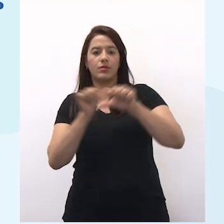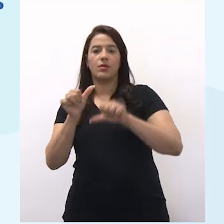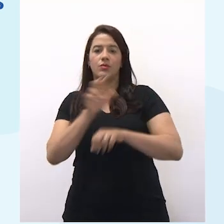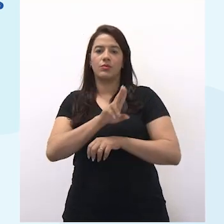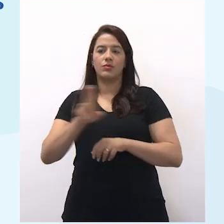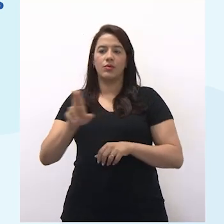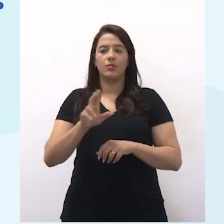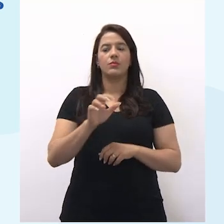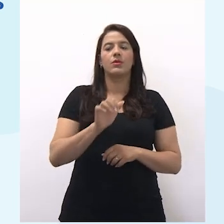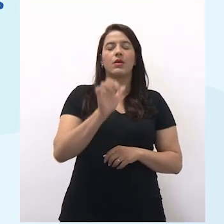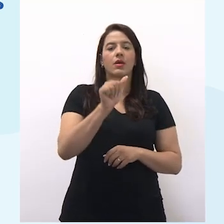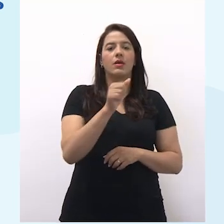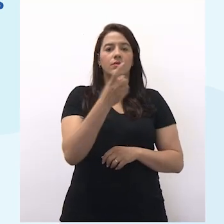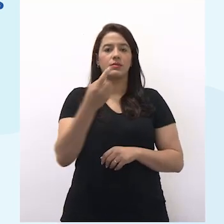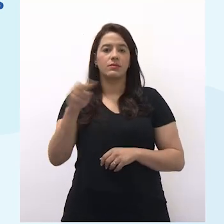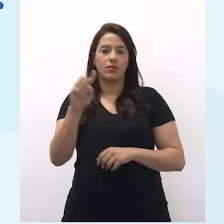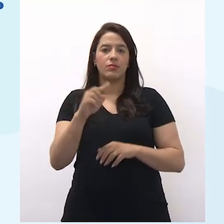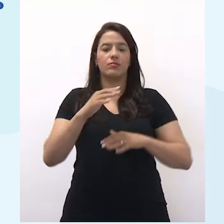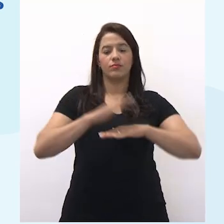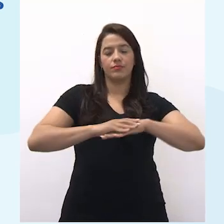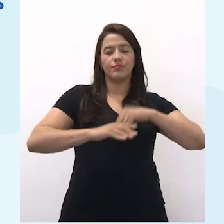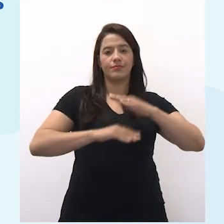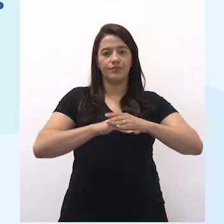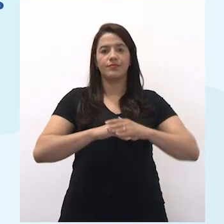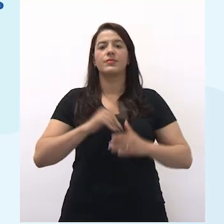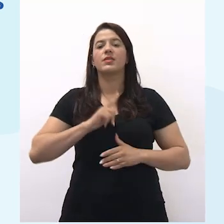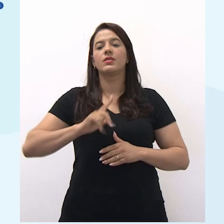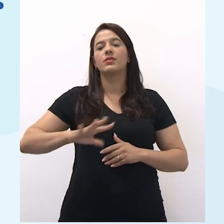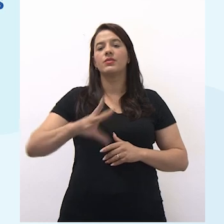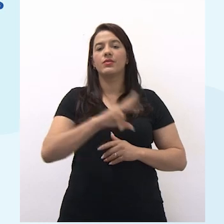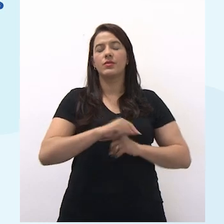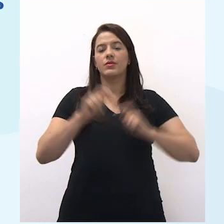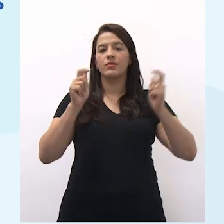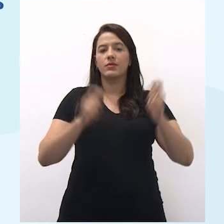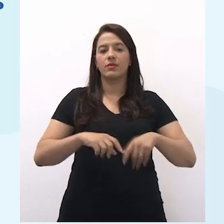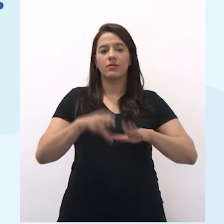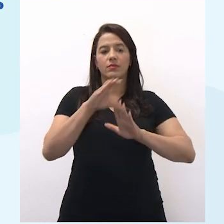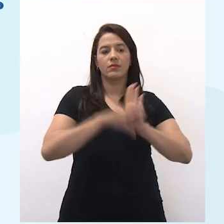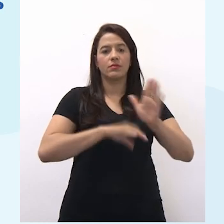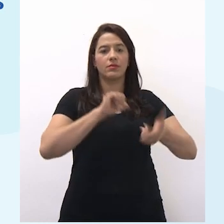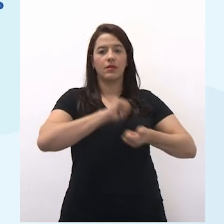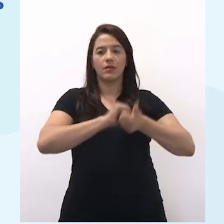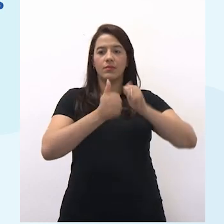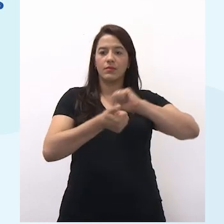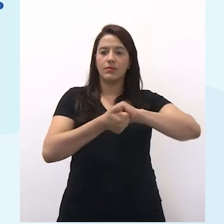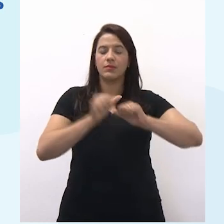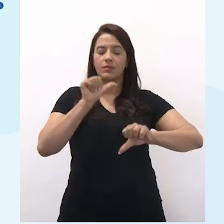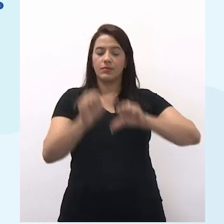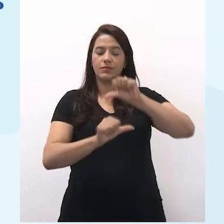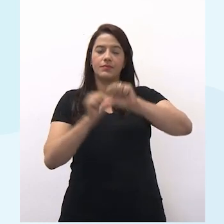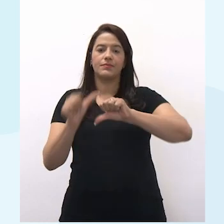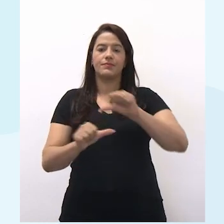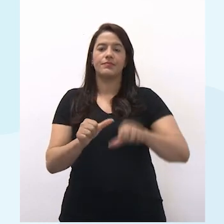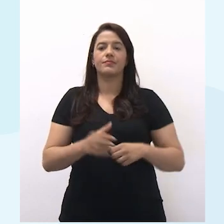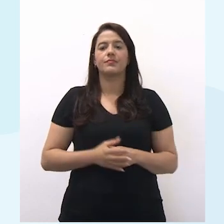E o planejamento, né, desse currículo. Seguindo aí,